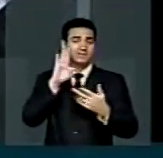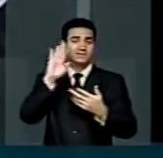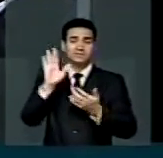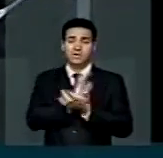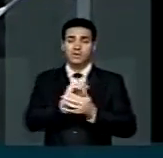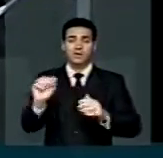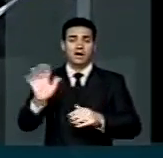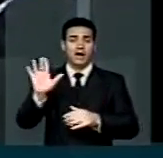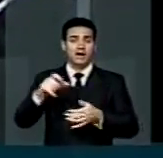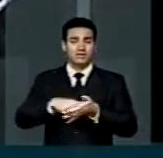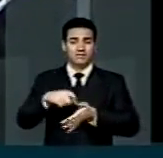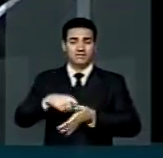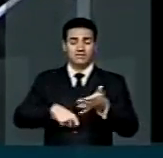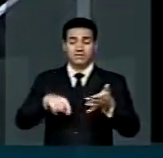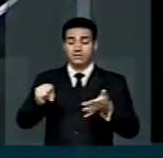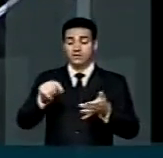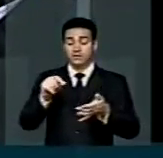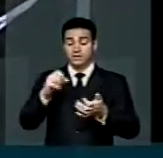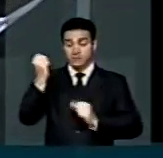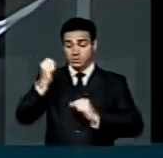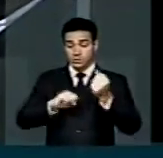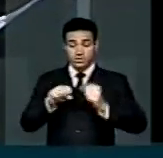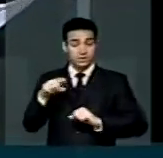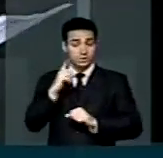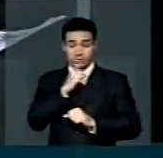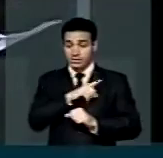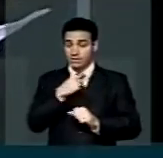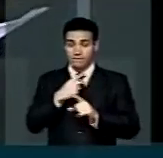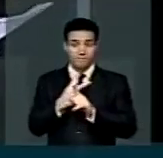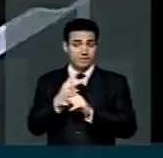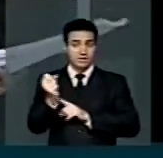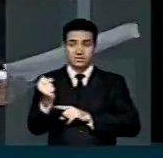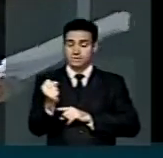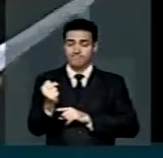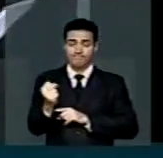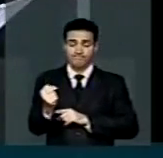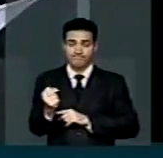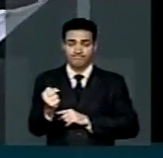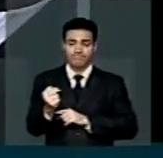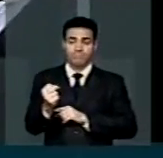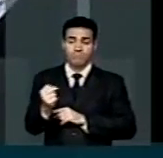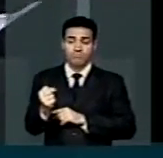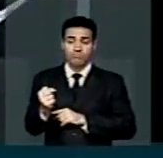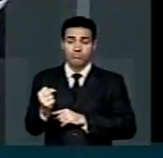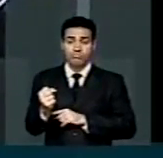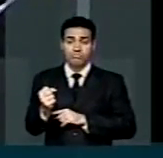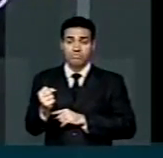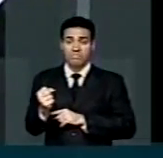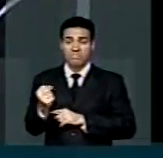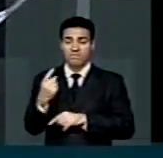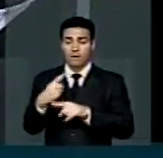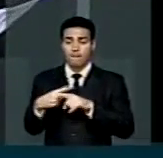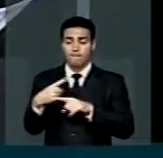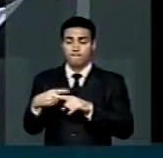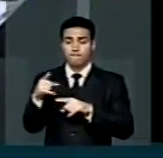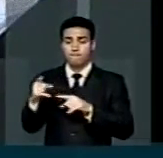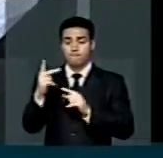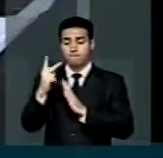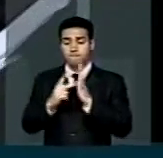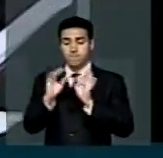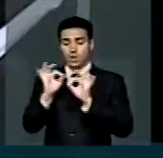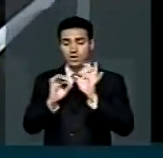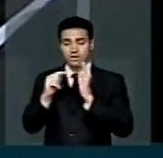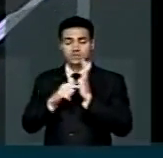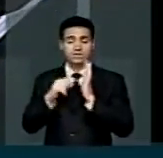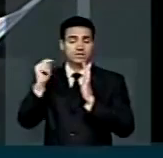tributário, a nossa indústria não vem vencendo muitas barreiras, até porque também em virtude da política, né, de